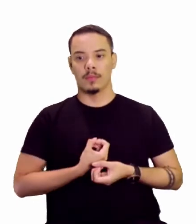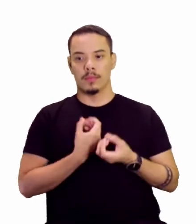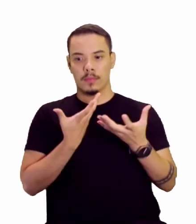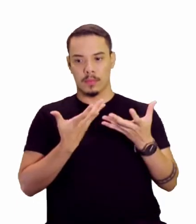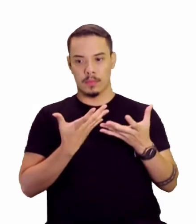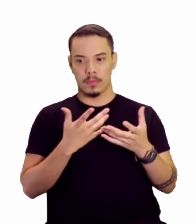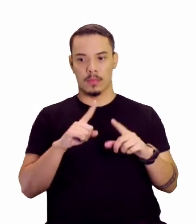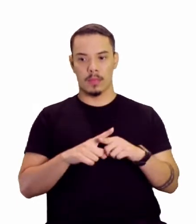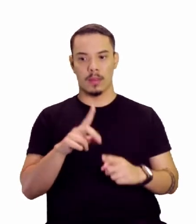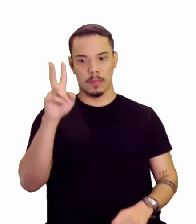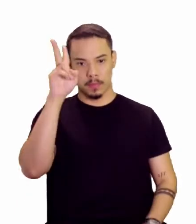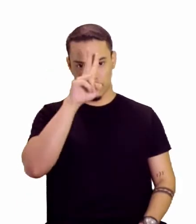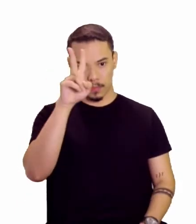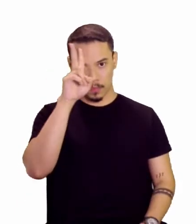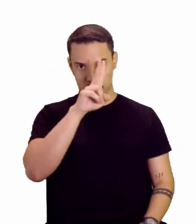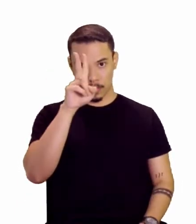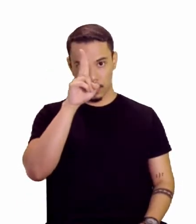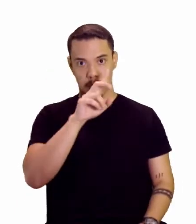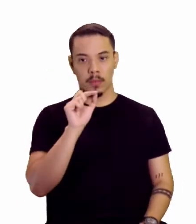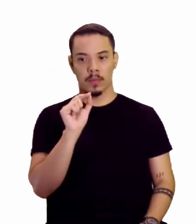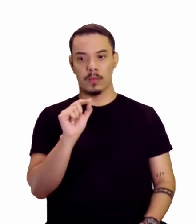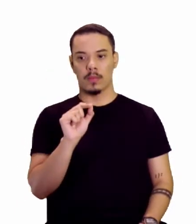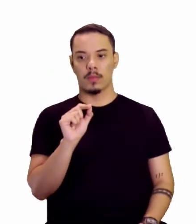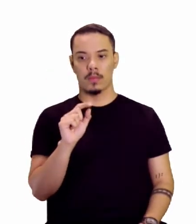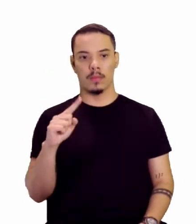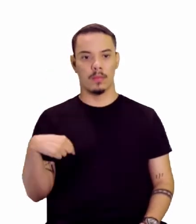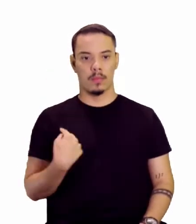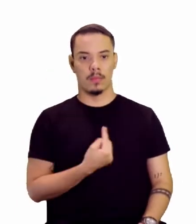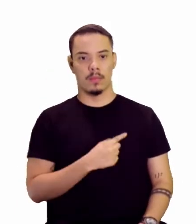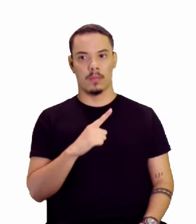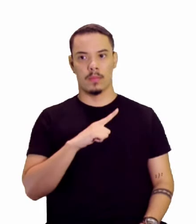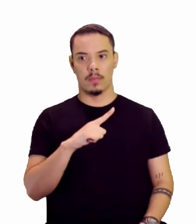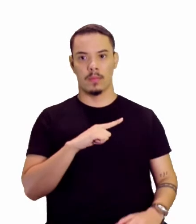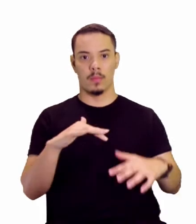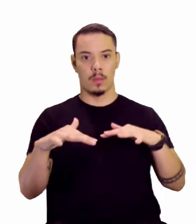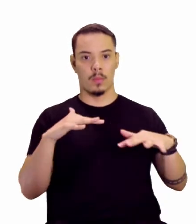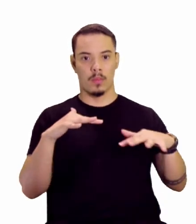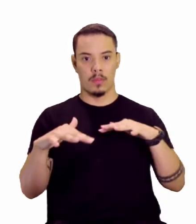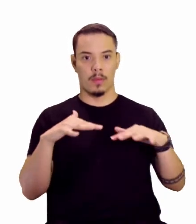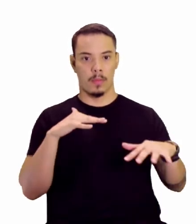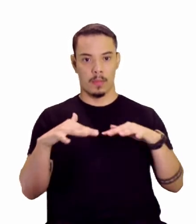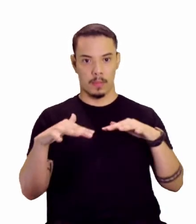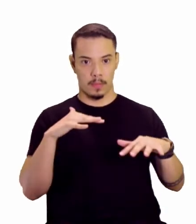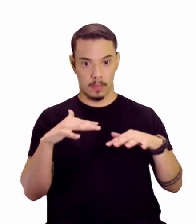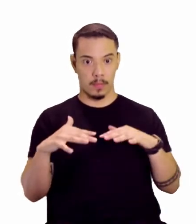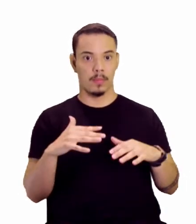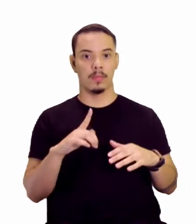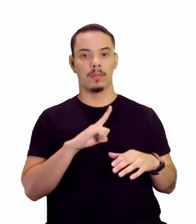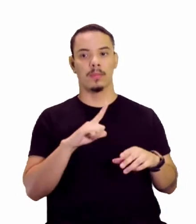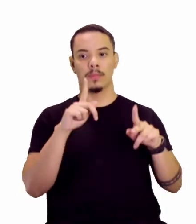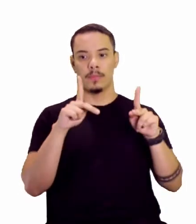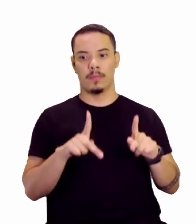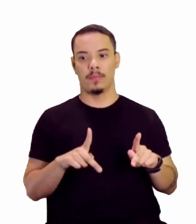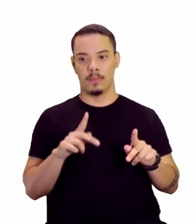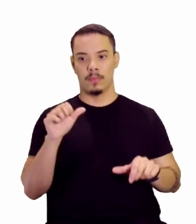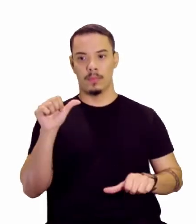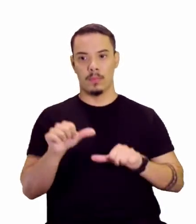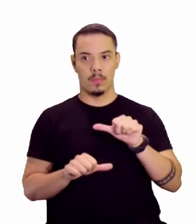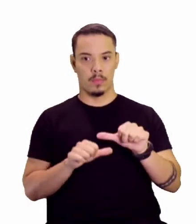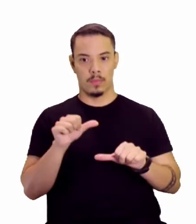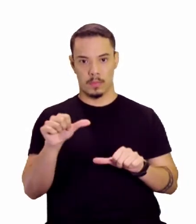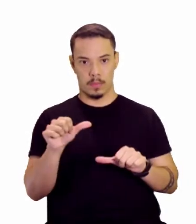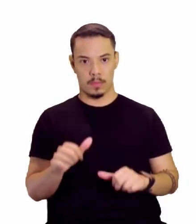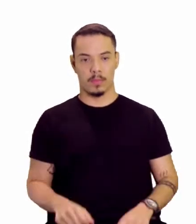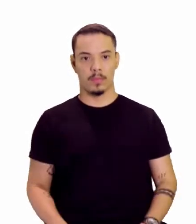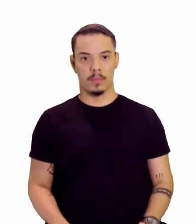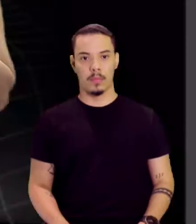aceleração. Lembrando que nós estamos aí no movimento... das posições, né? As posições estão mudando. Foca aqui, pessoal, olha